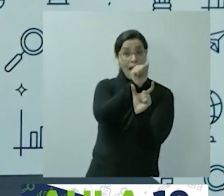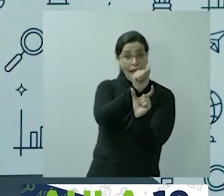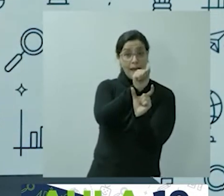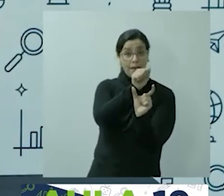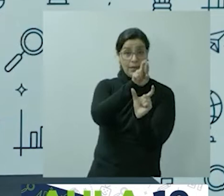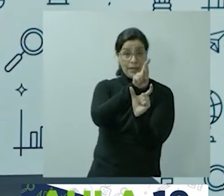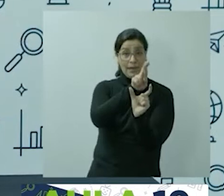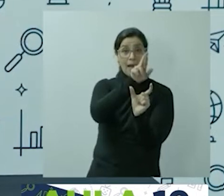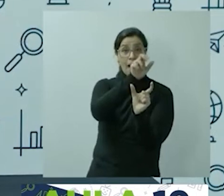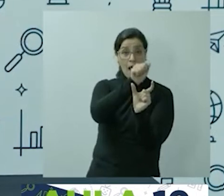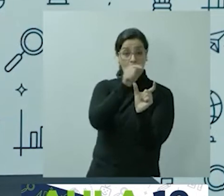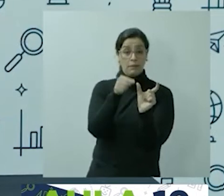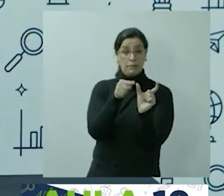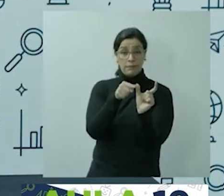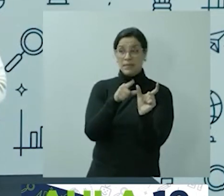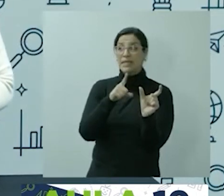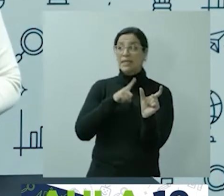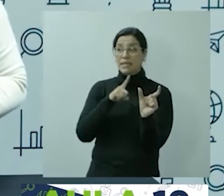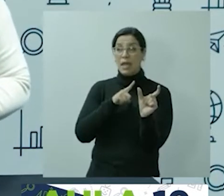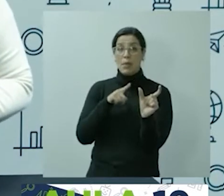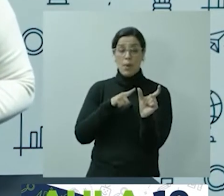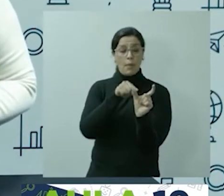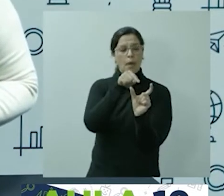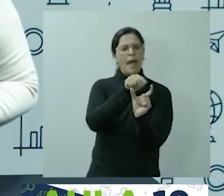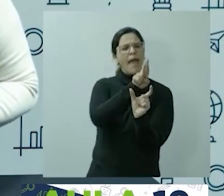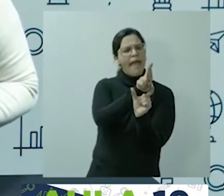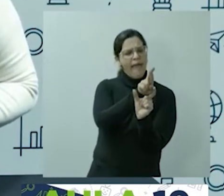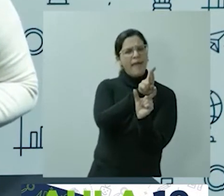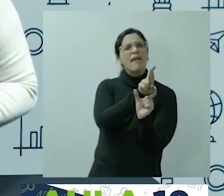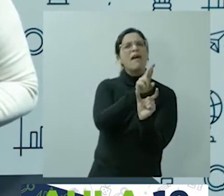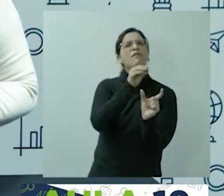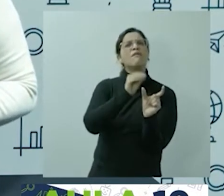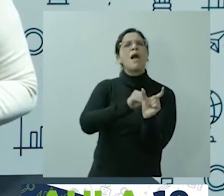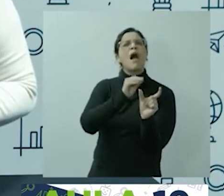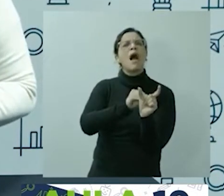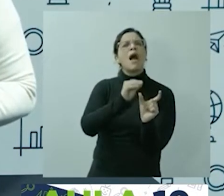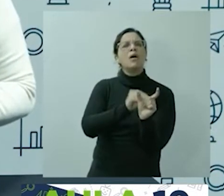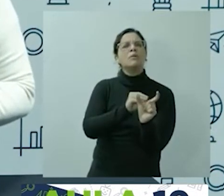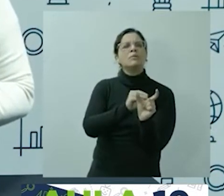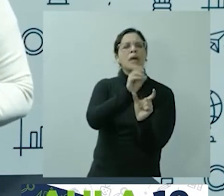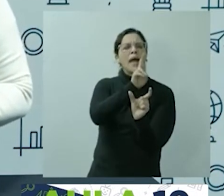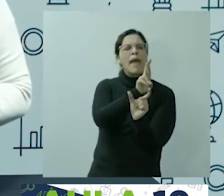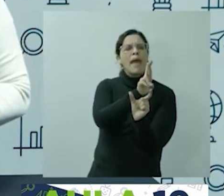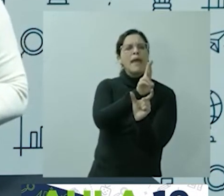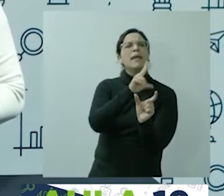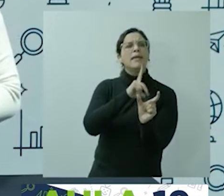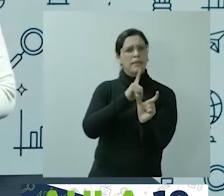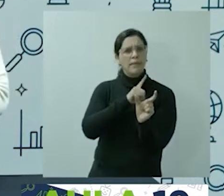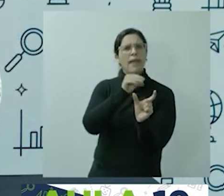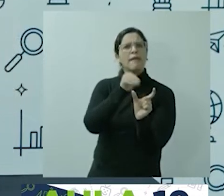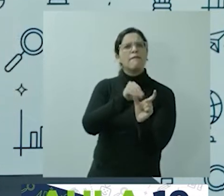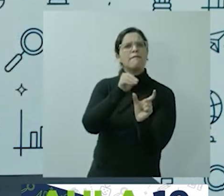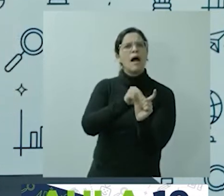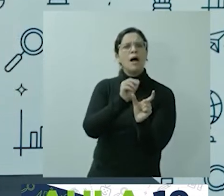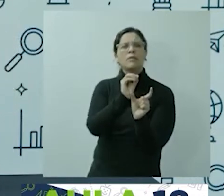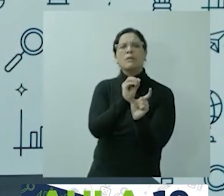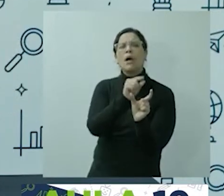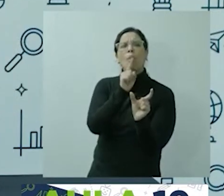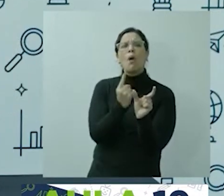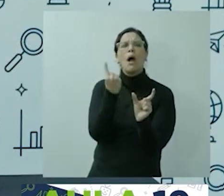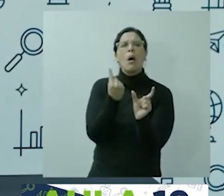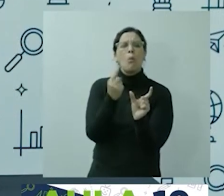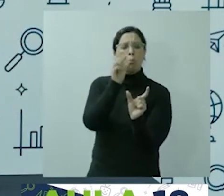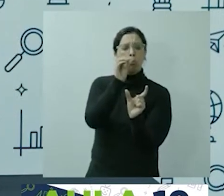R aqui. Para formar a sílaba ra, nós precisamos de uma letrinha. Qual é,